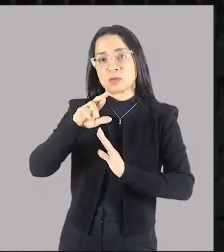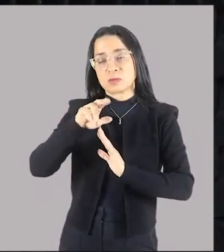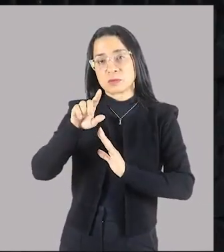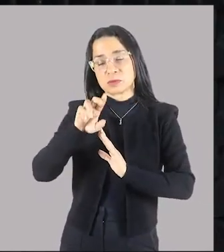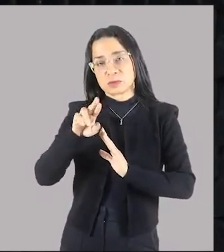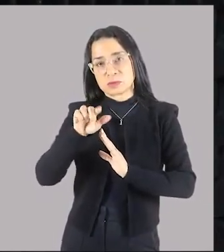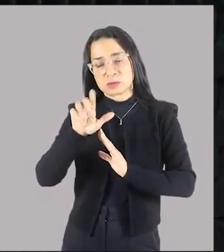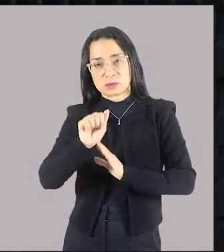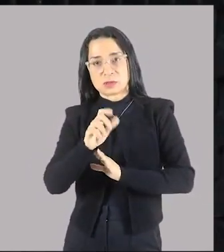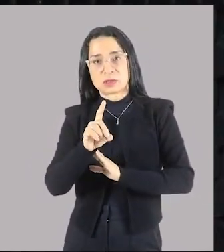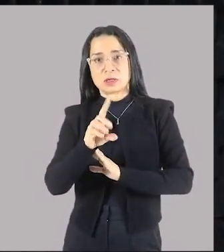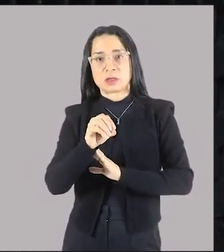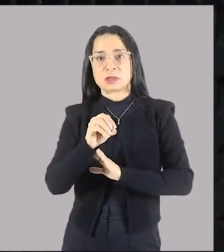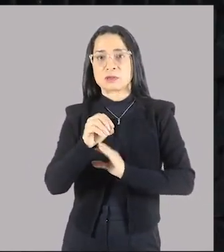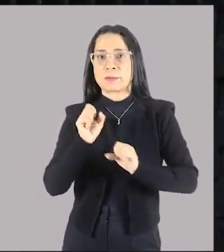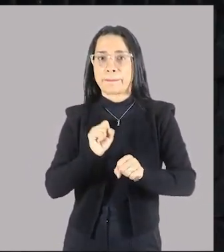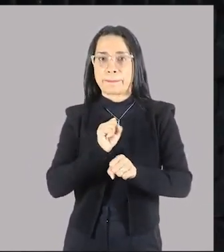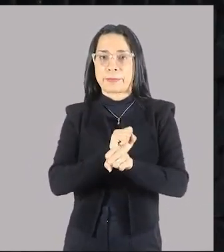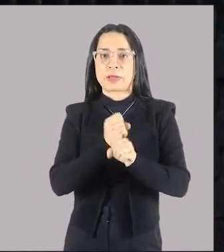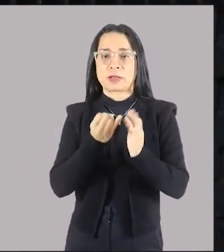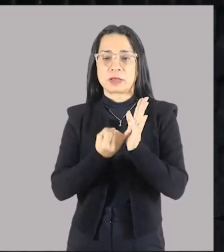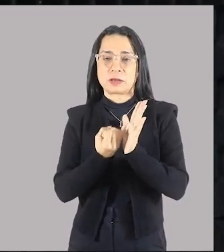disso, ele criou também a SUNAB,